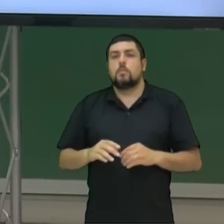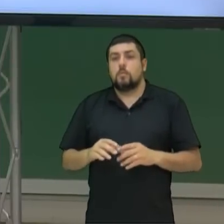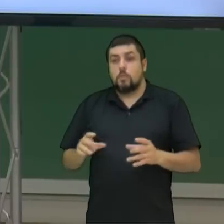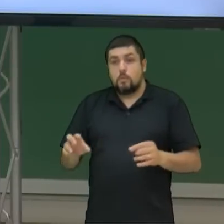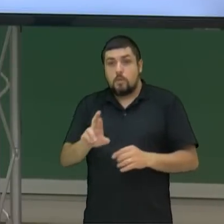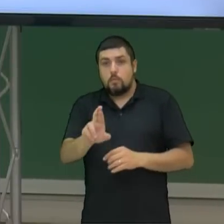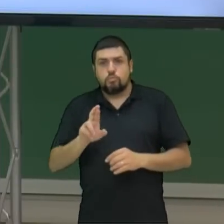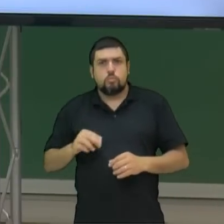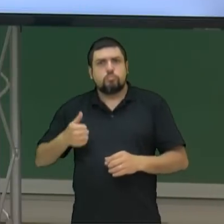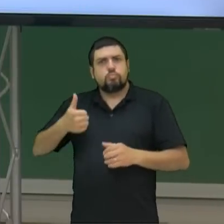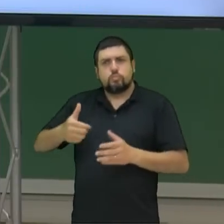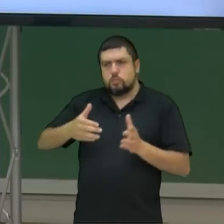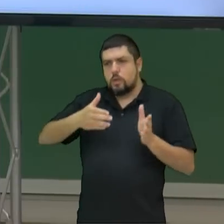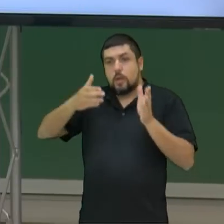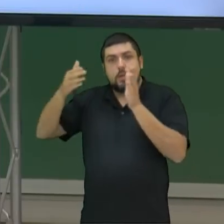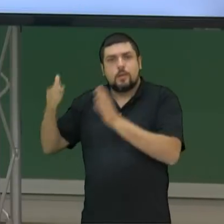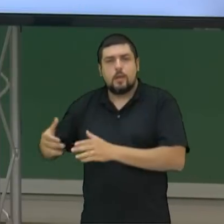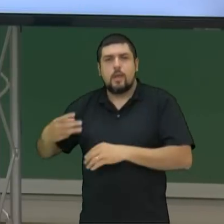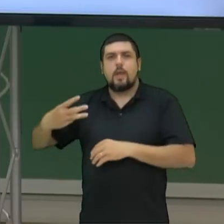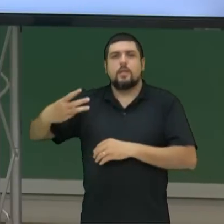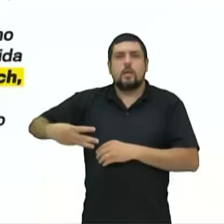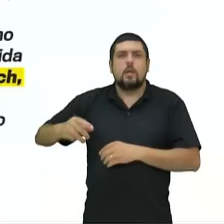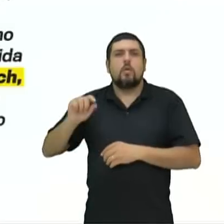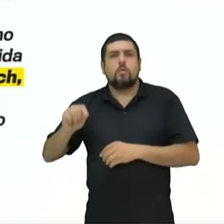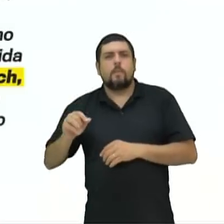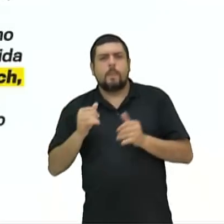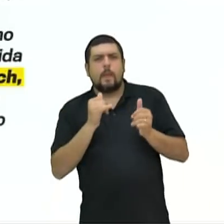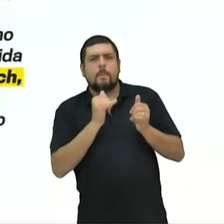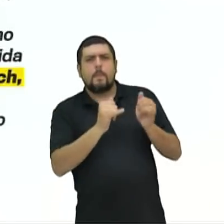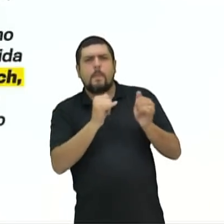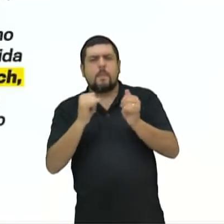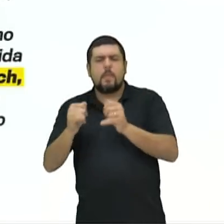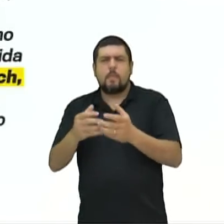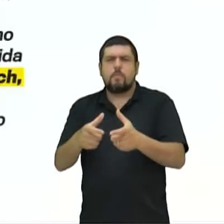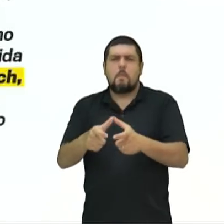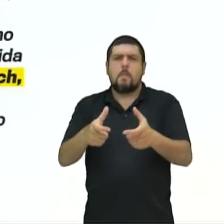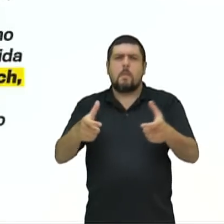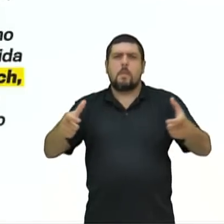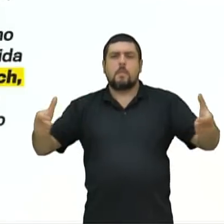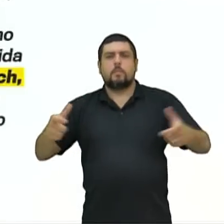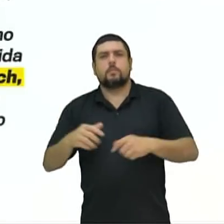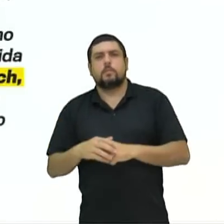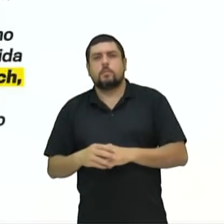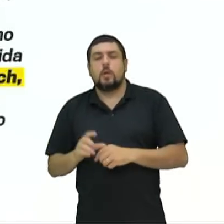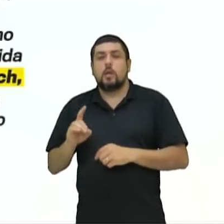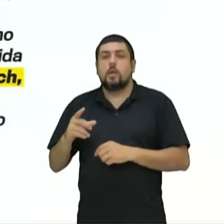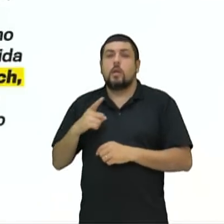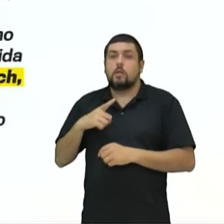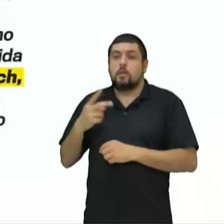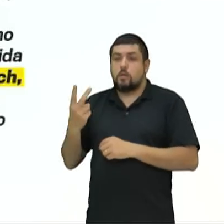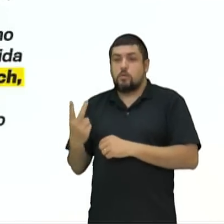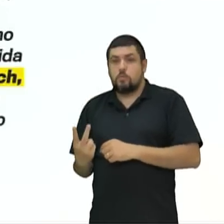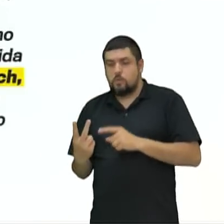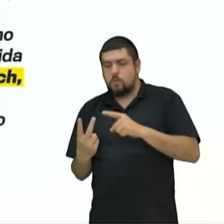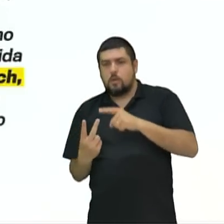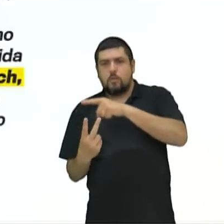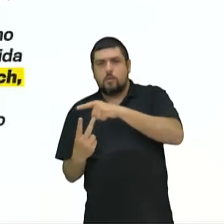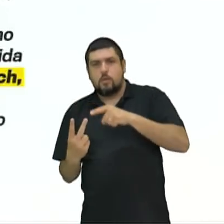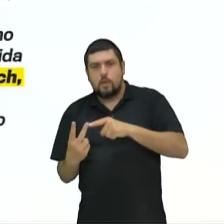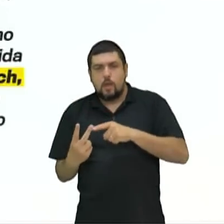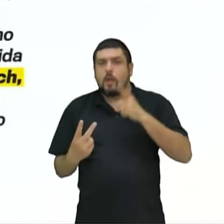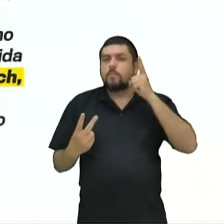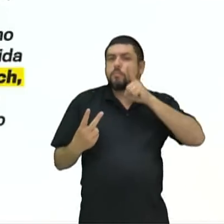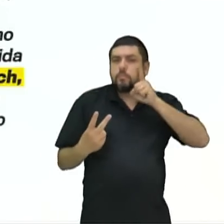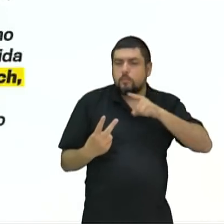que daí eles testam em muitas pessoas. A gente tem 2 vacinas nesse estágio. As 2 que estão sendo testadas aqui no Brasil, a de